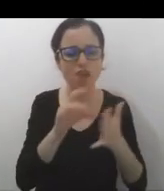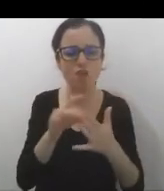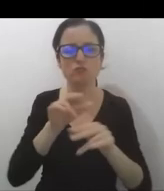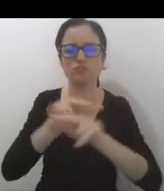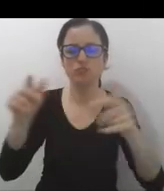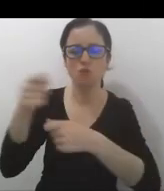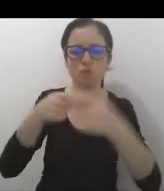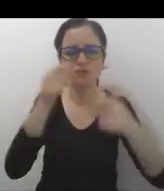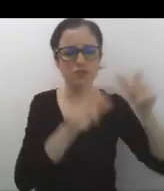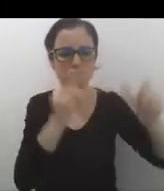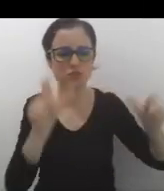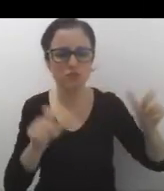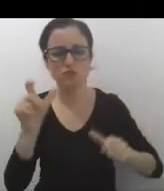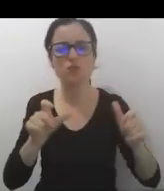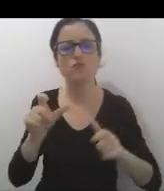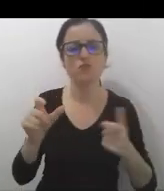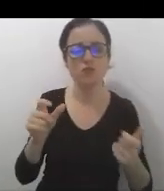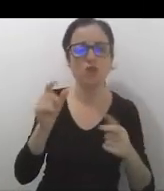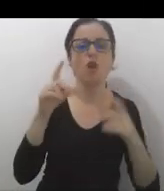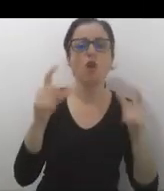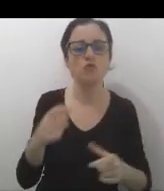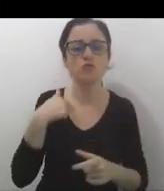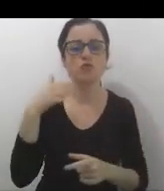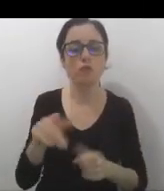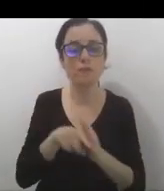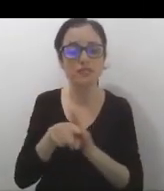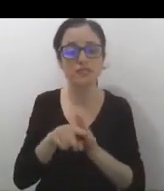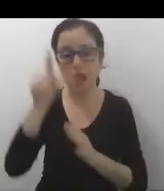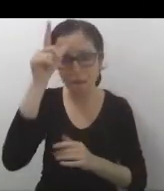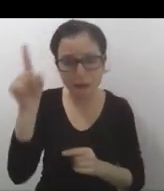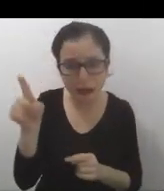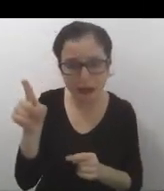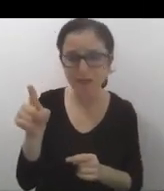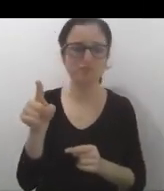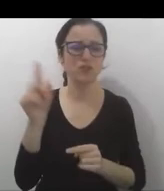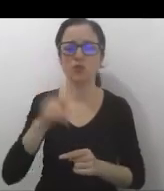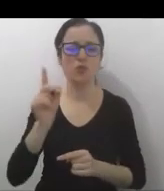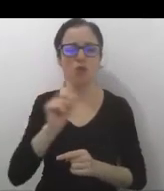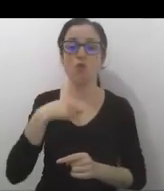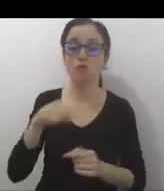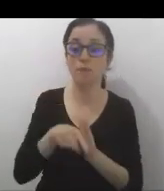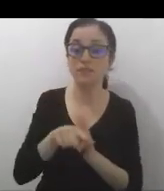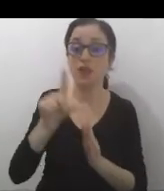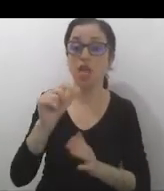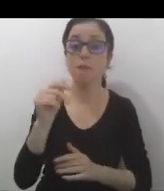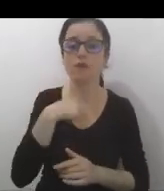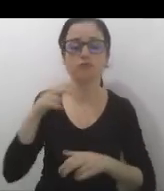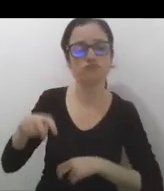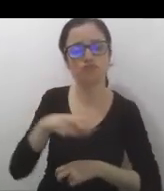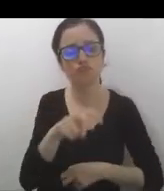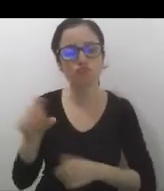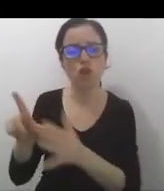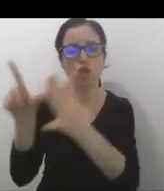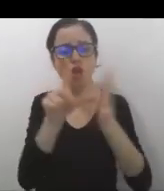fui andando ali de loja em loja, de comércio em comércio, olhando as Kombis, como eles carregavam, como descarregavam, conversando com os